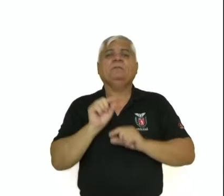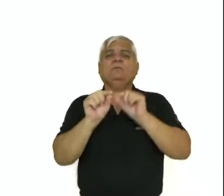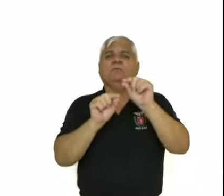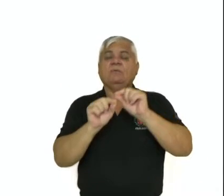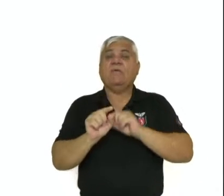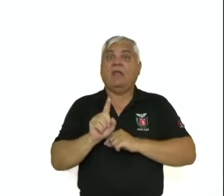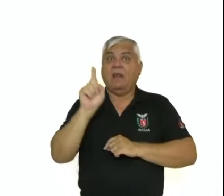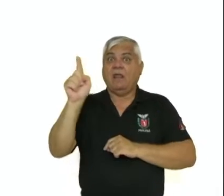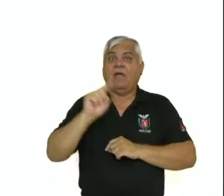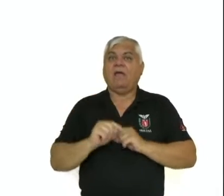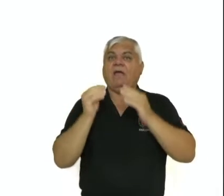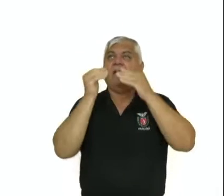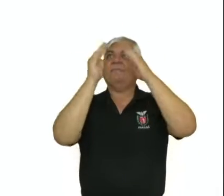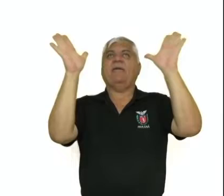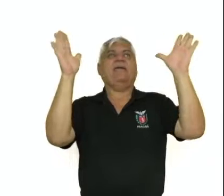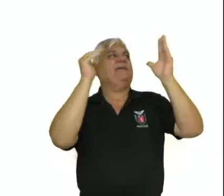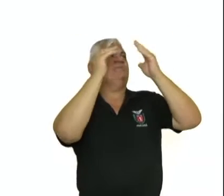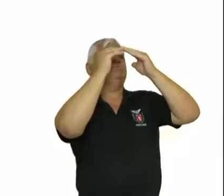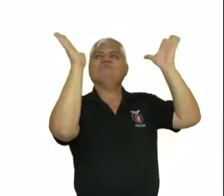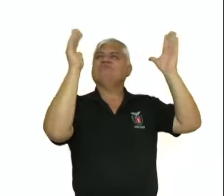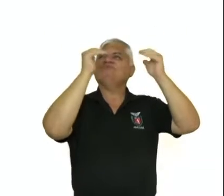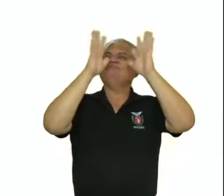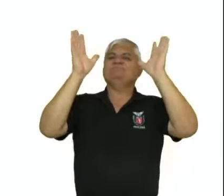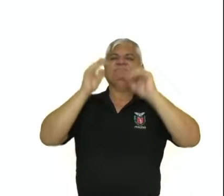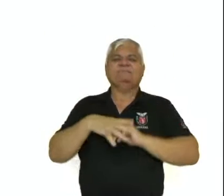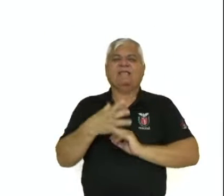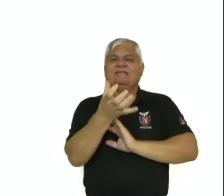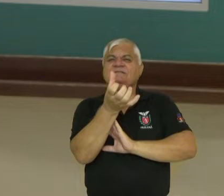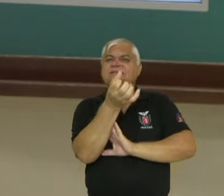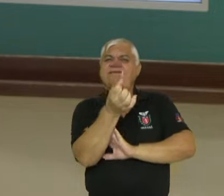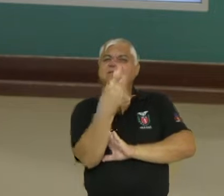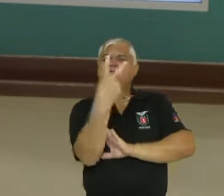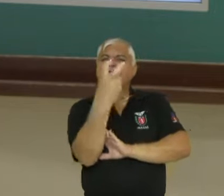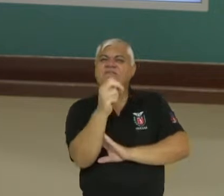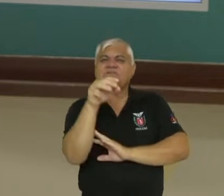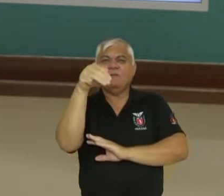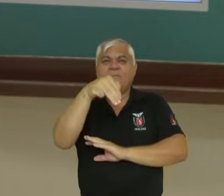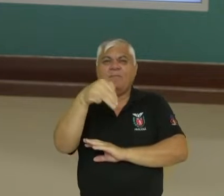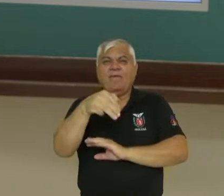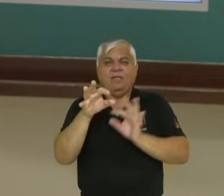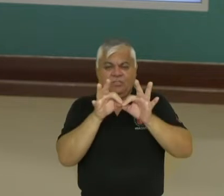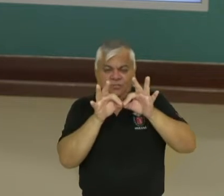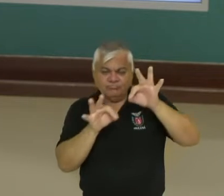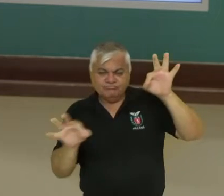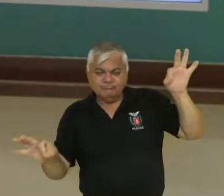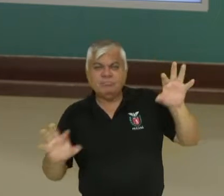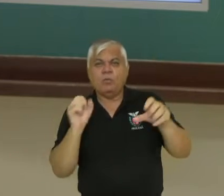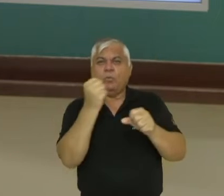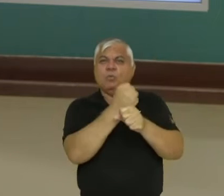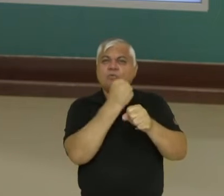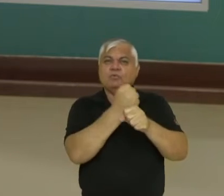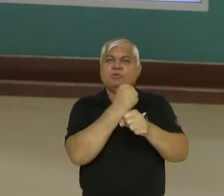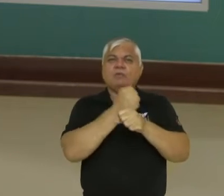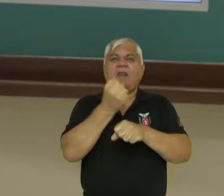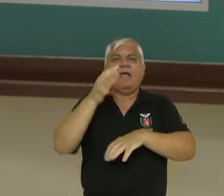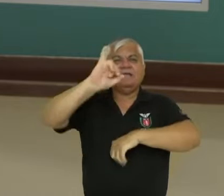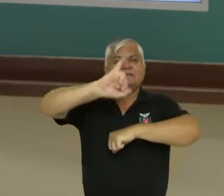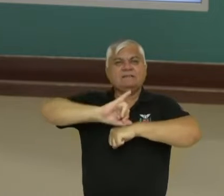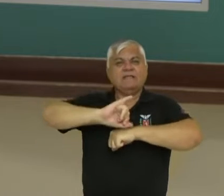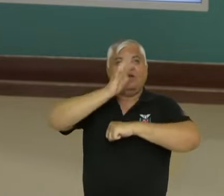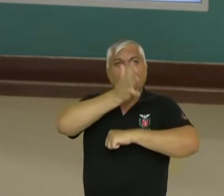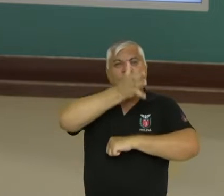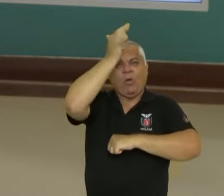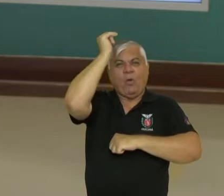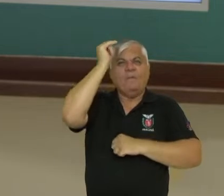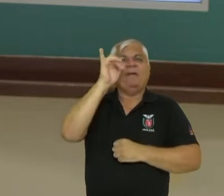arena enorme ao ar livre de cerca de 620 metros por 120 metros, construída em Roma, na atual Itália, por